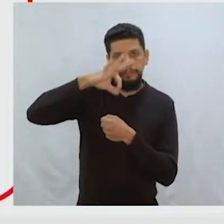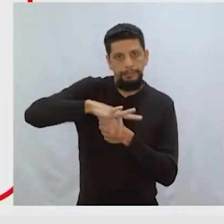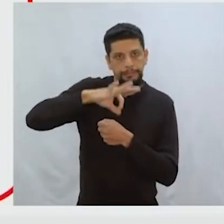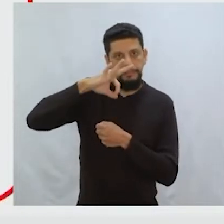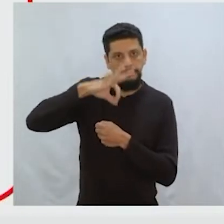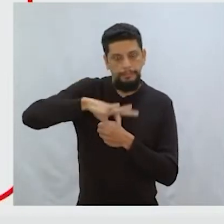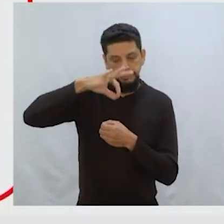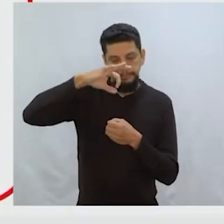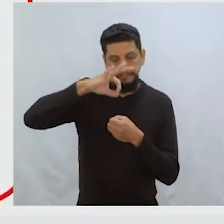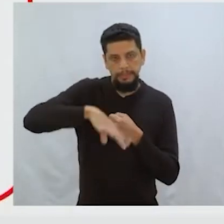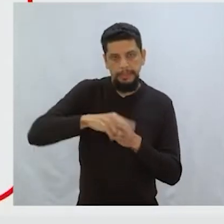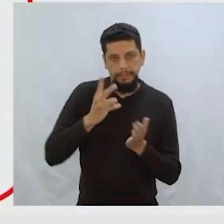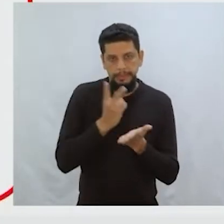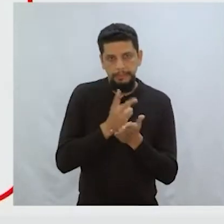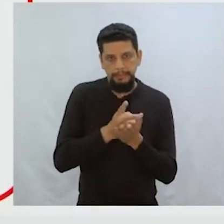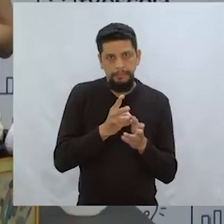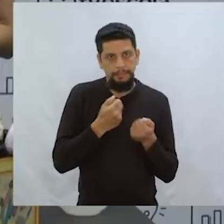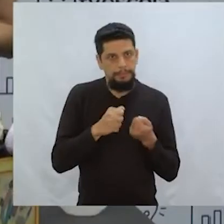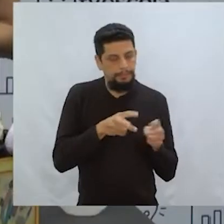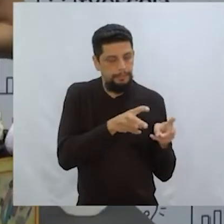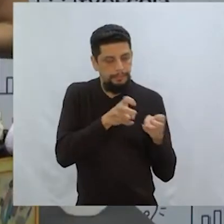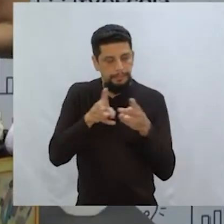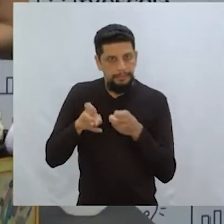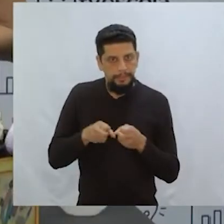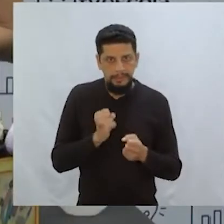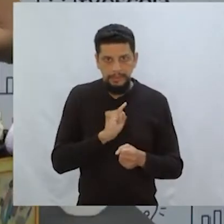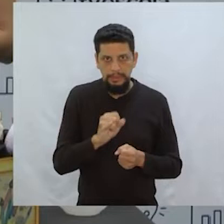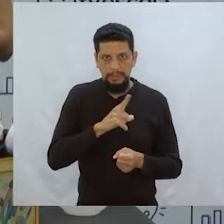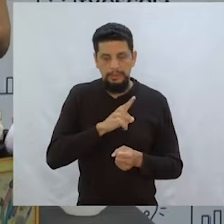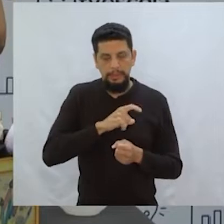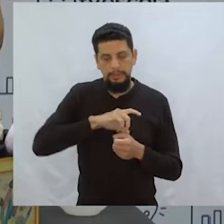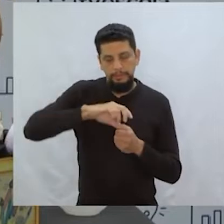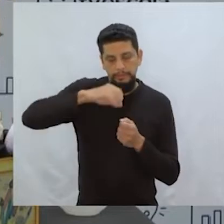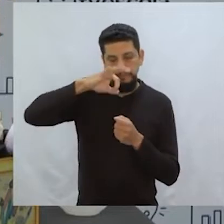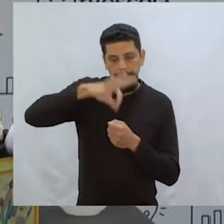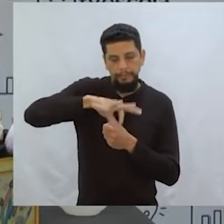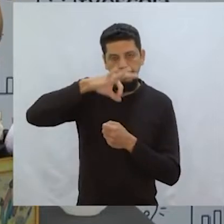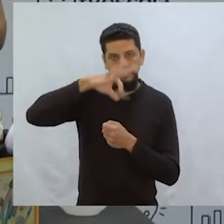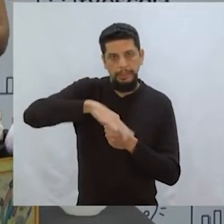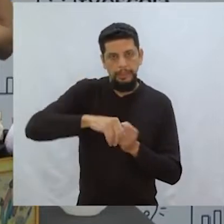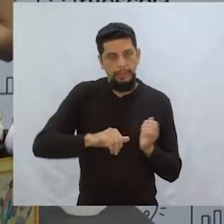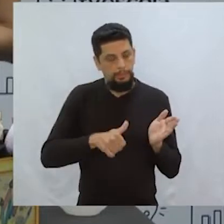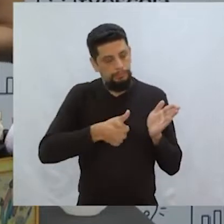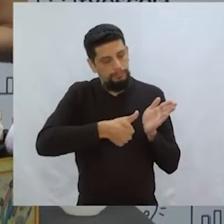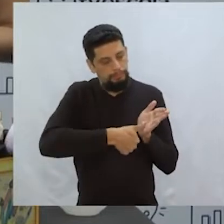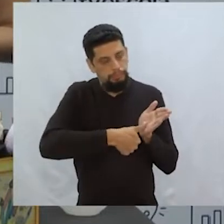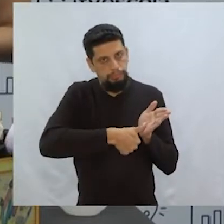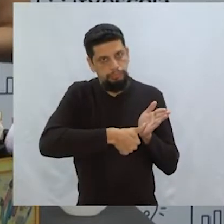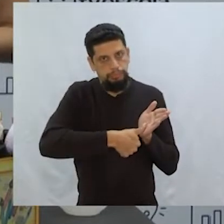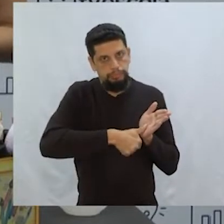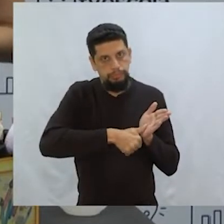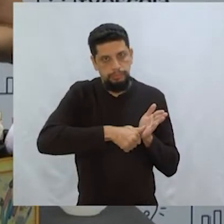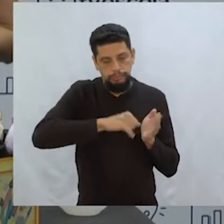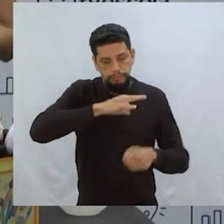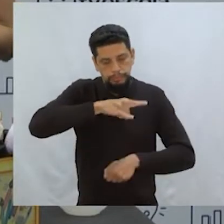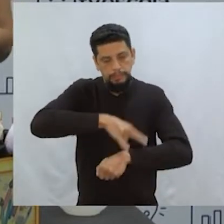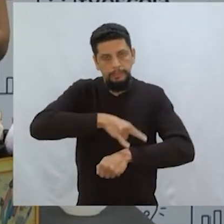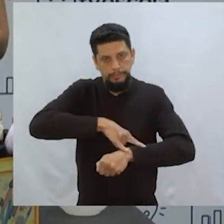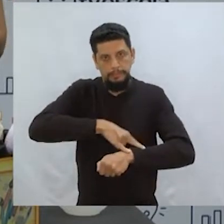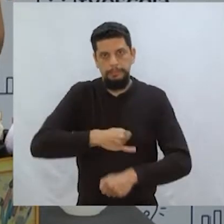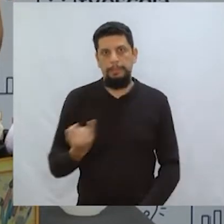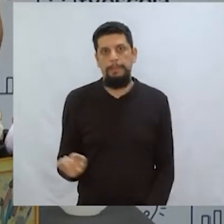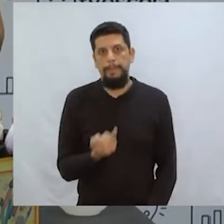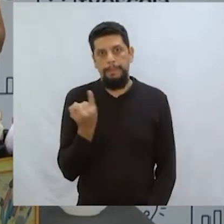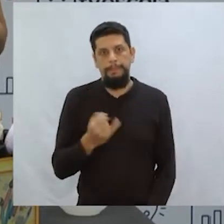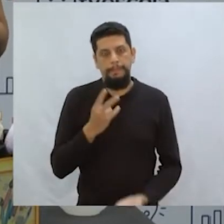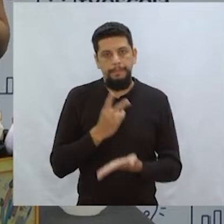A gente sempre precisa observar se há vazamentos nas torneiras, na descarga, certo? O